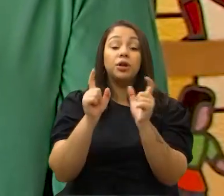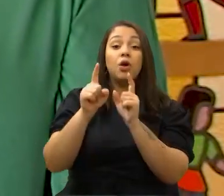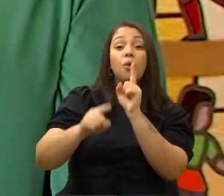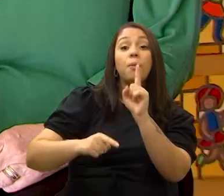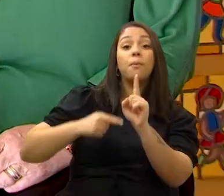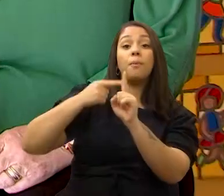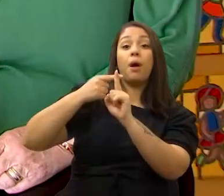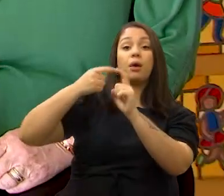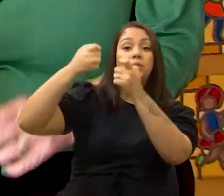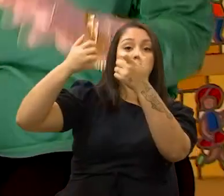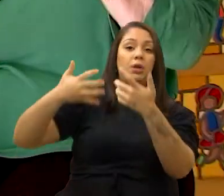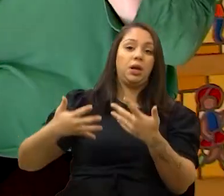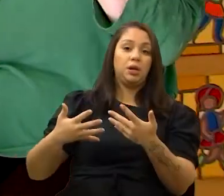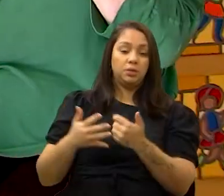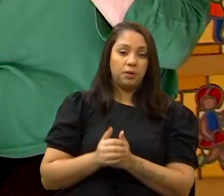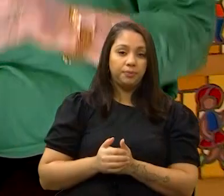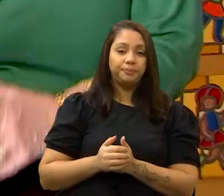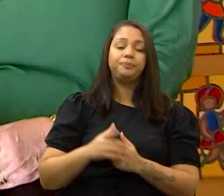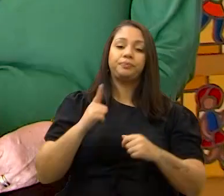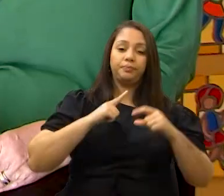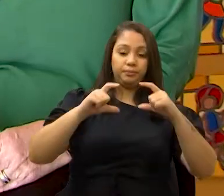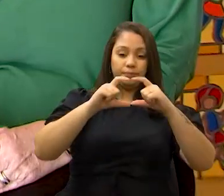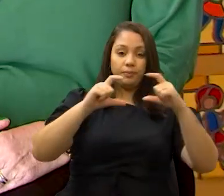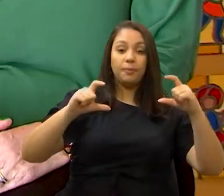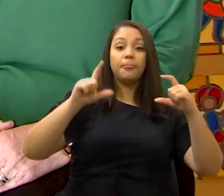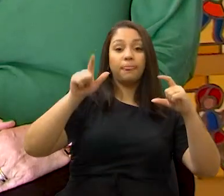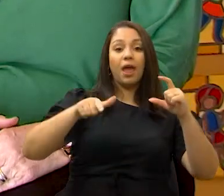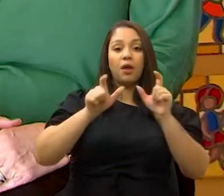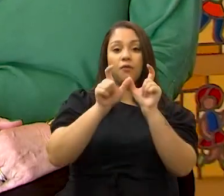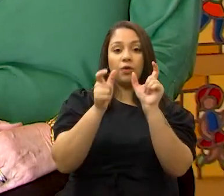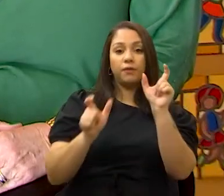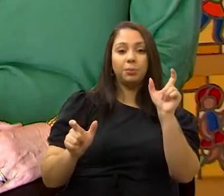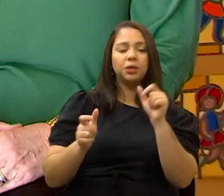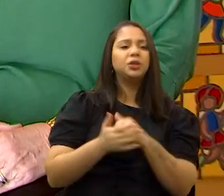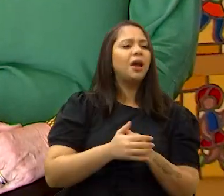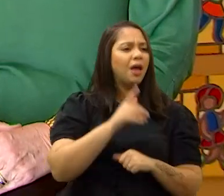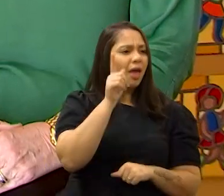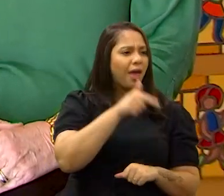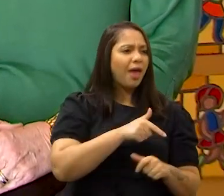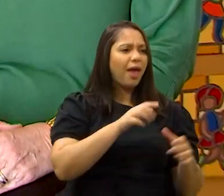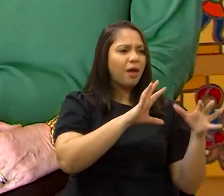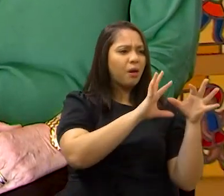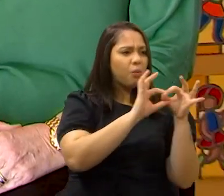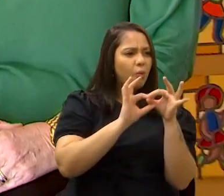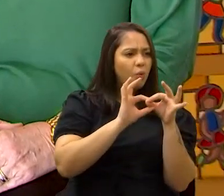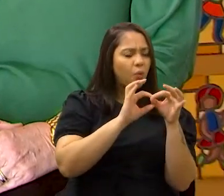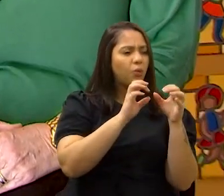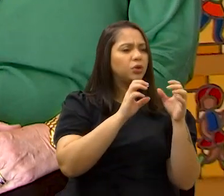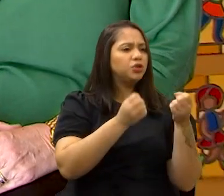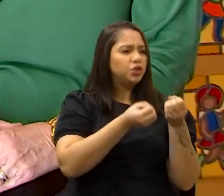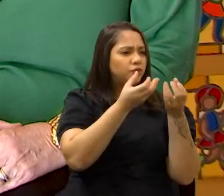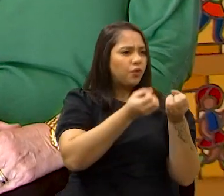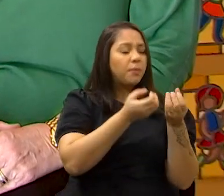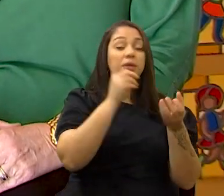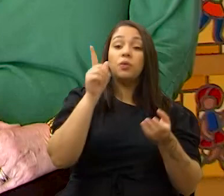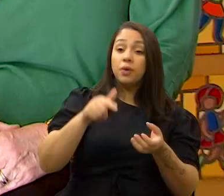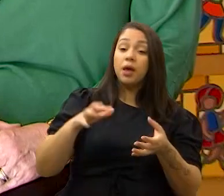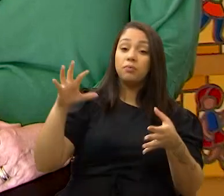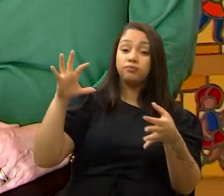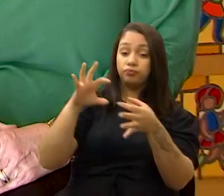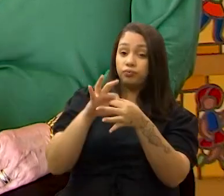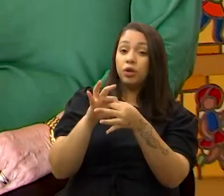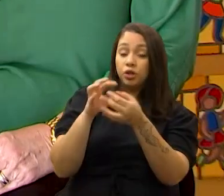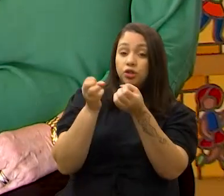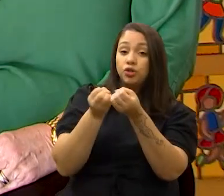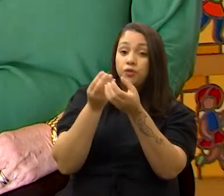explicação. E aí, isso compõe o verbete. Então, é um conjunto, né, professora? É um conjunto, isso. É um